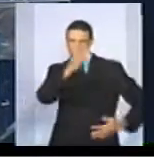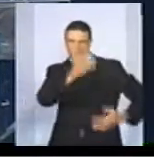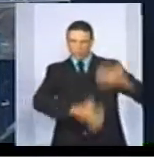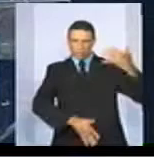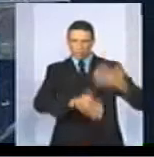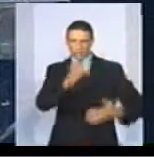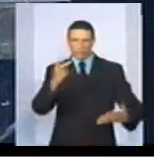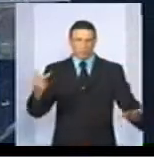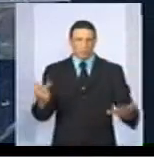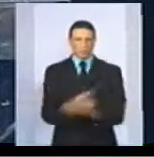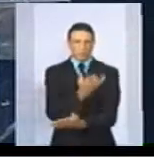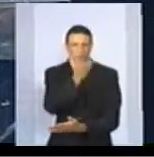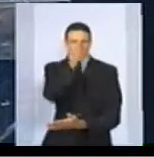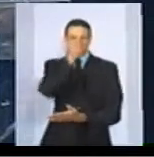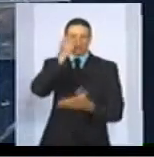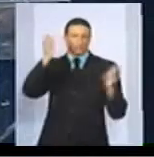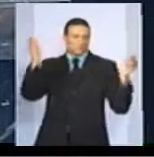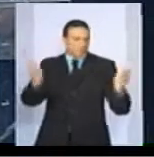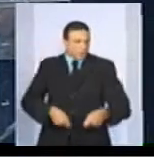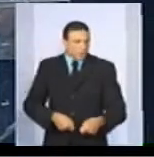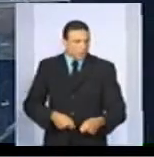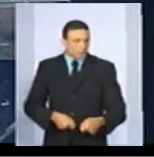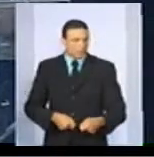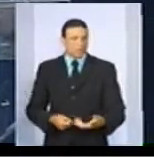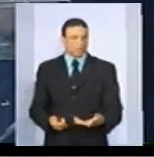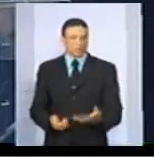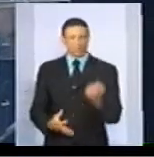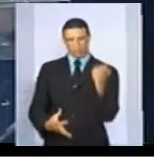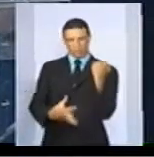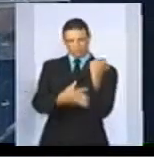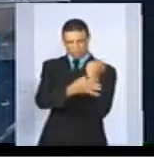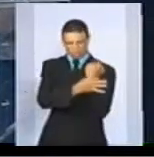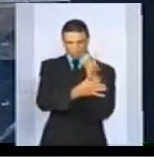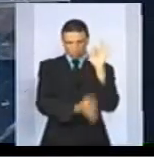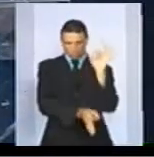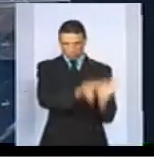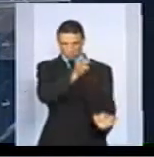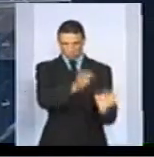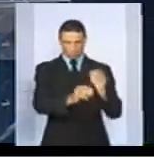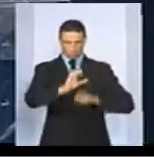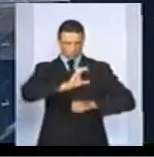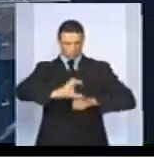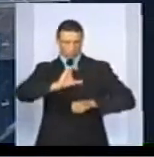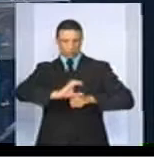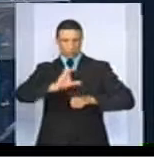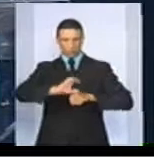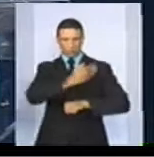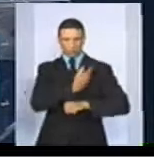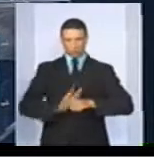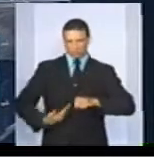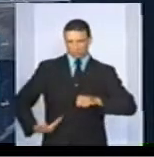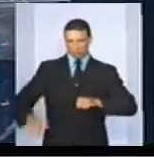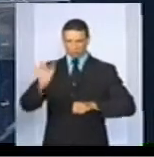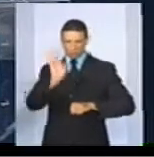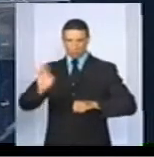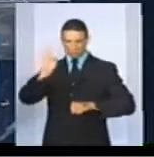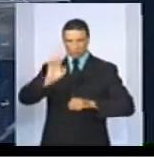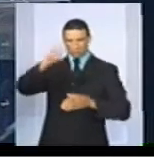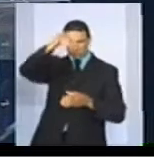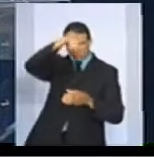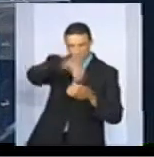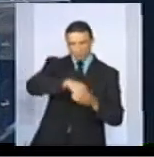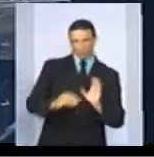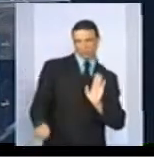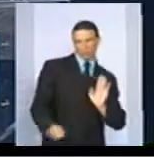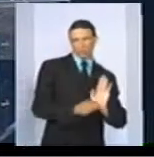próprios atos o princípio da segurança jurídica garantido pela Constituição da República está inserido de